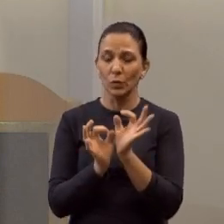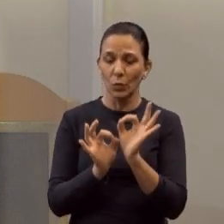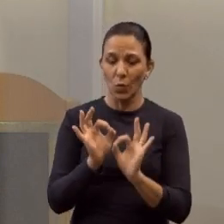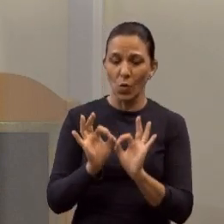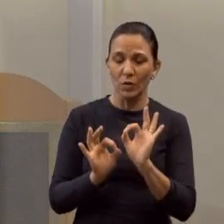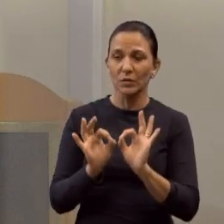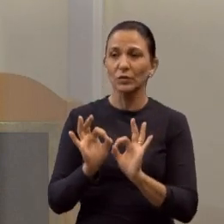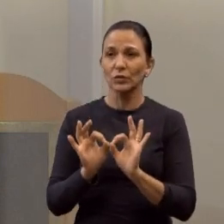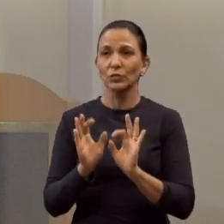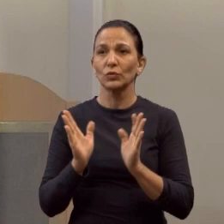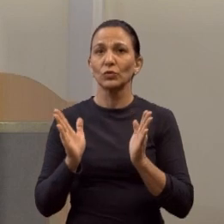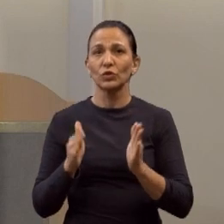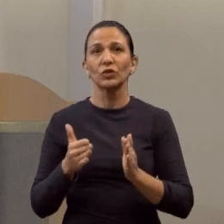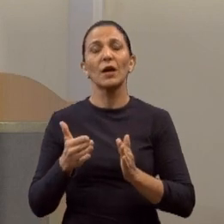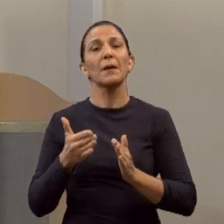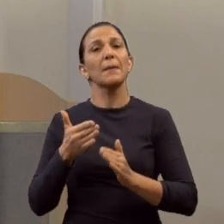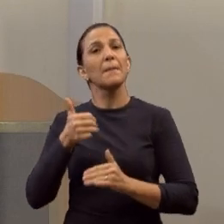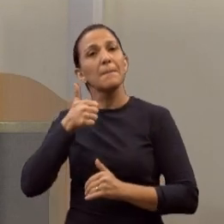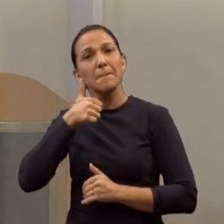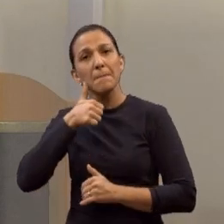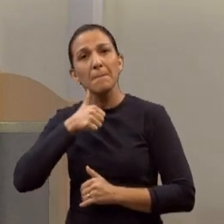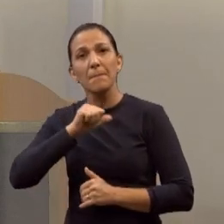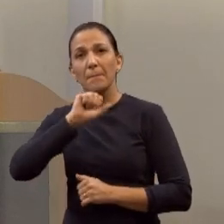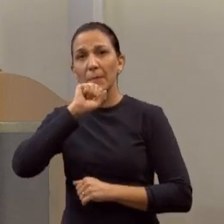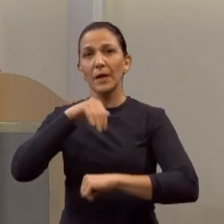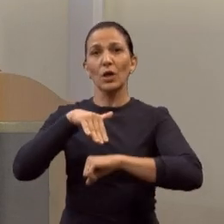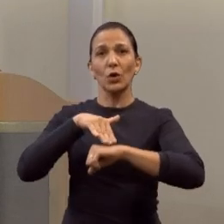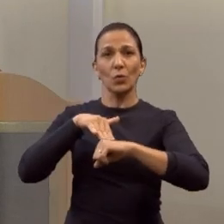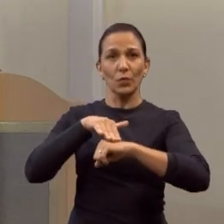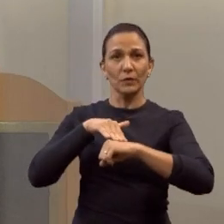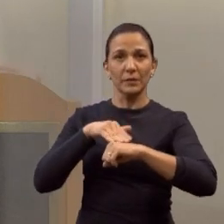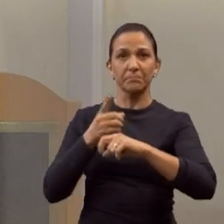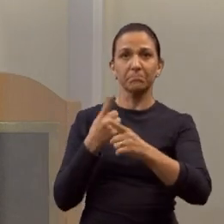conversando com essas mães. E